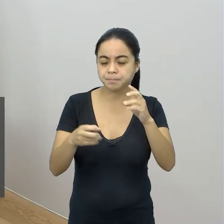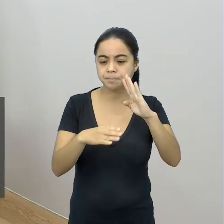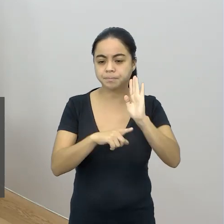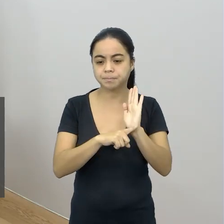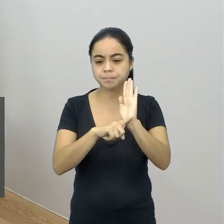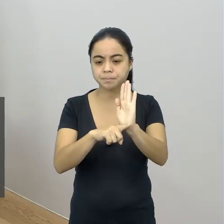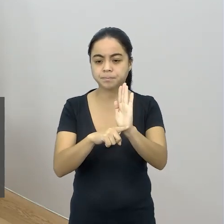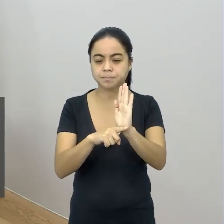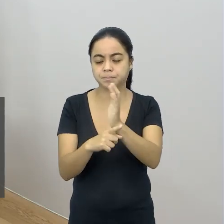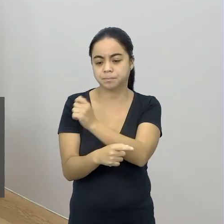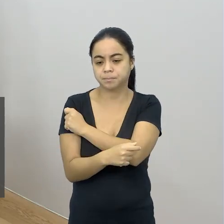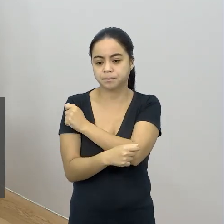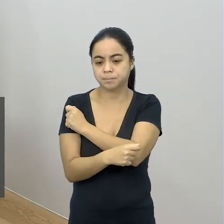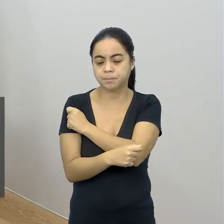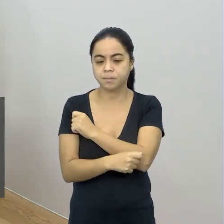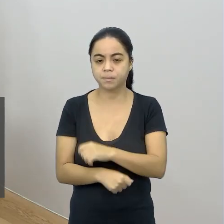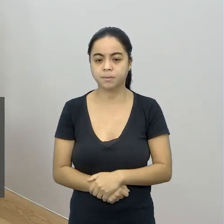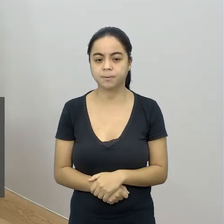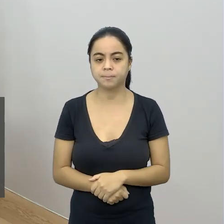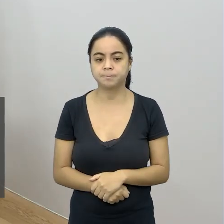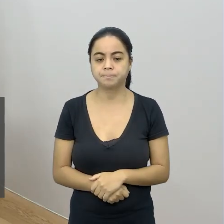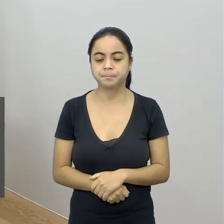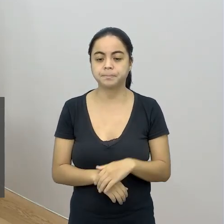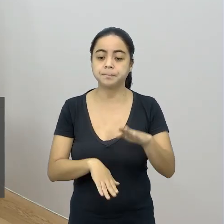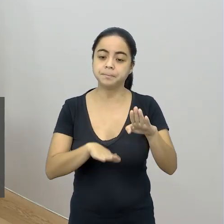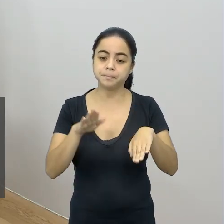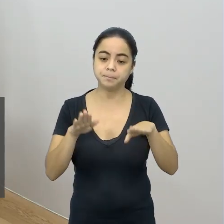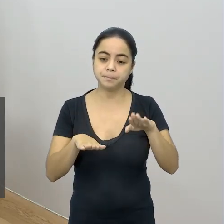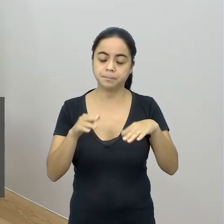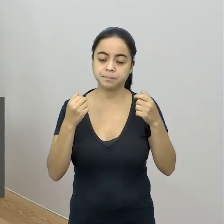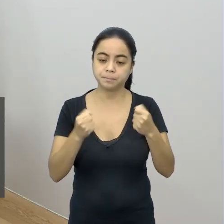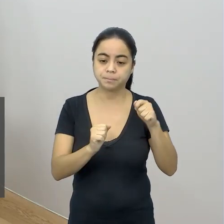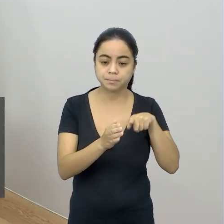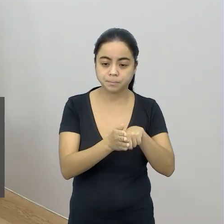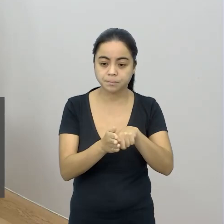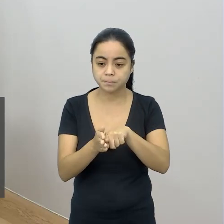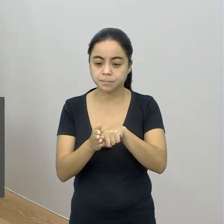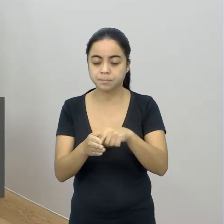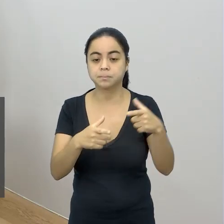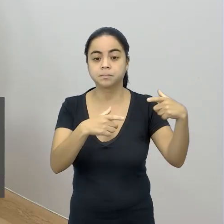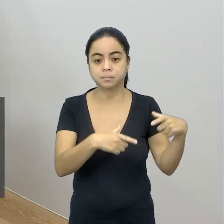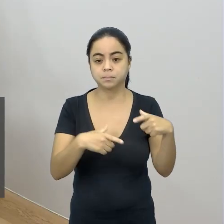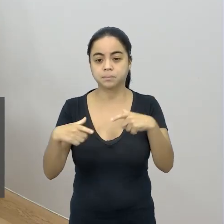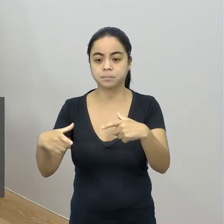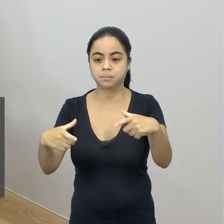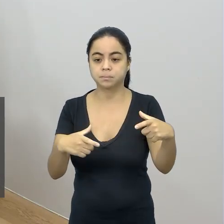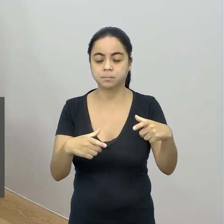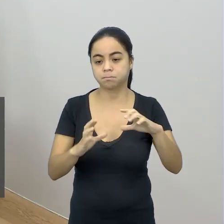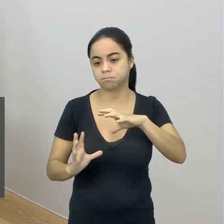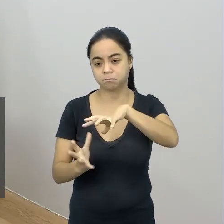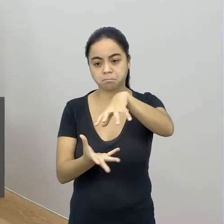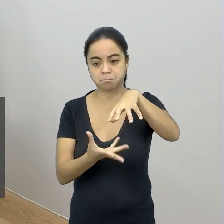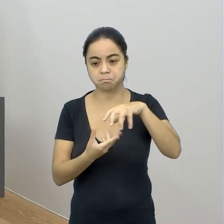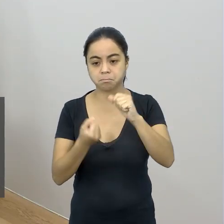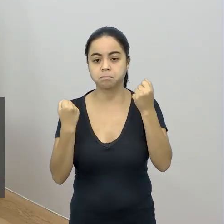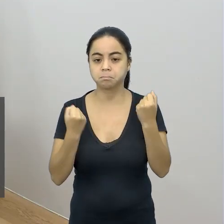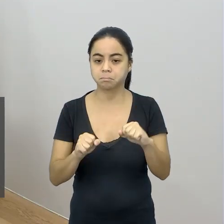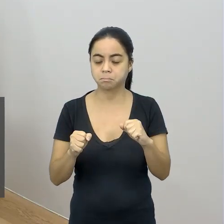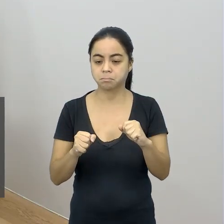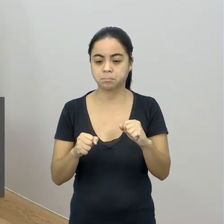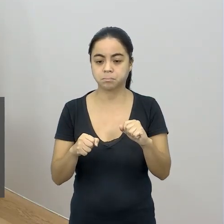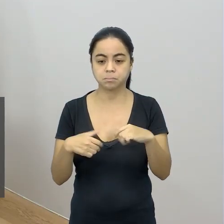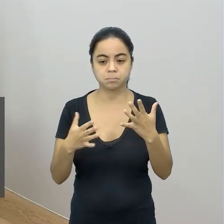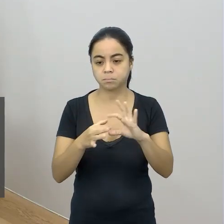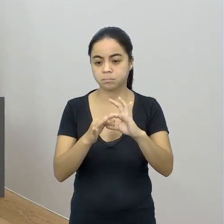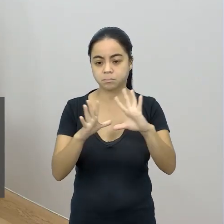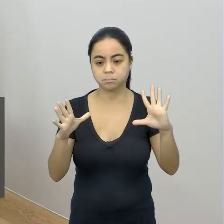o mesmo estudante e tudo mais. E às vezes ele pode fazer uma pesquisa, por exemplo, no bairro, uma pesquisa mais global, isso é a